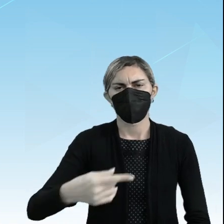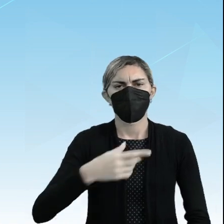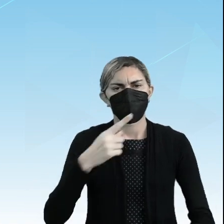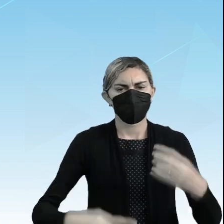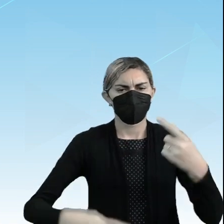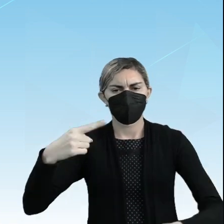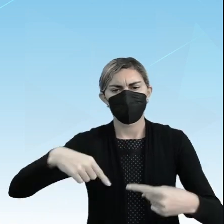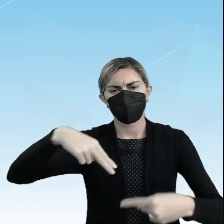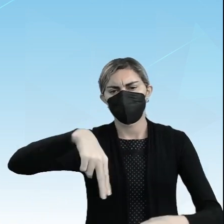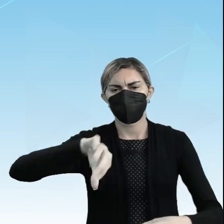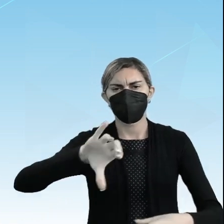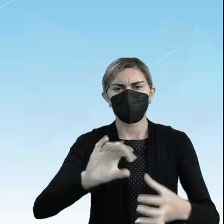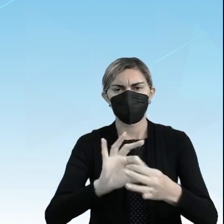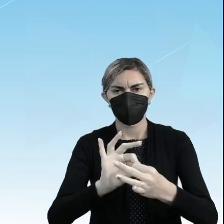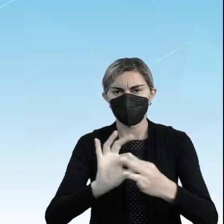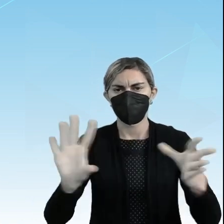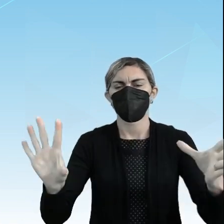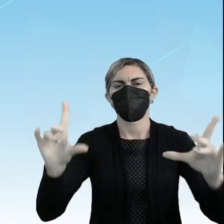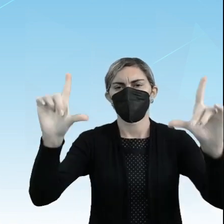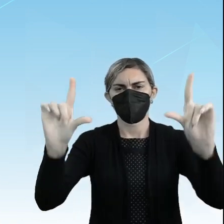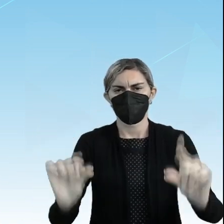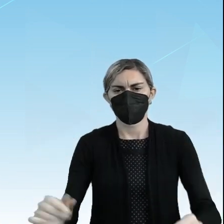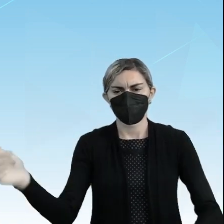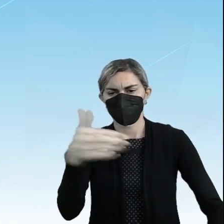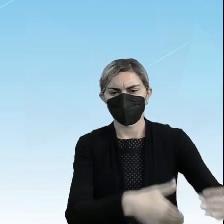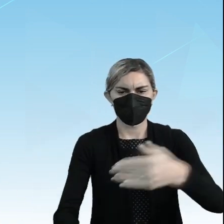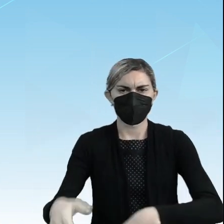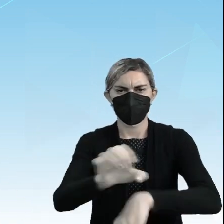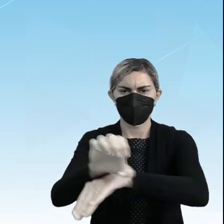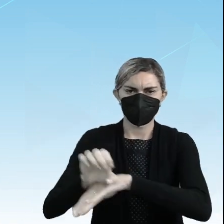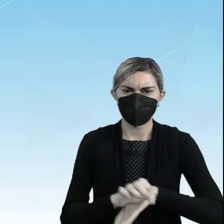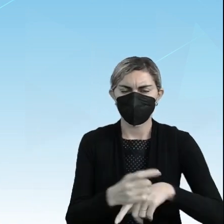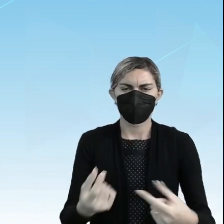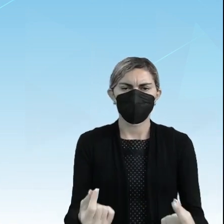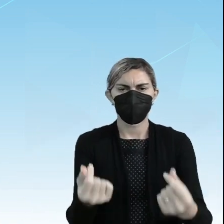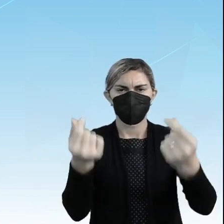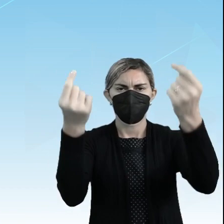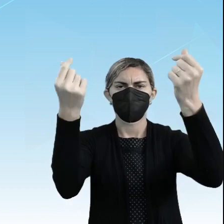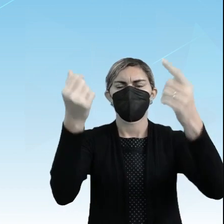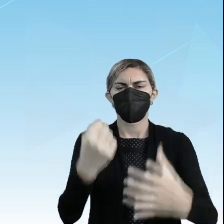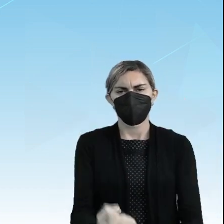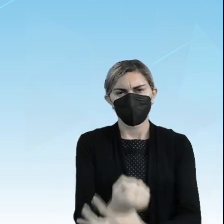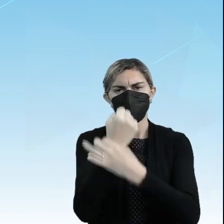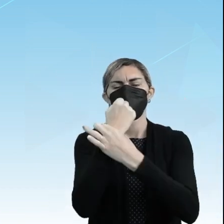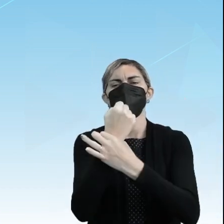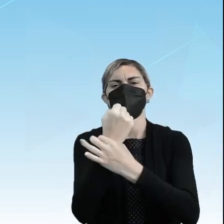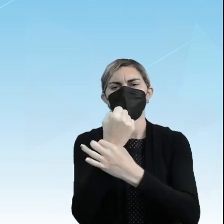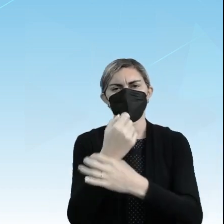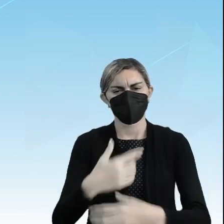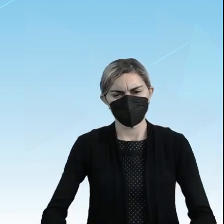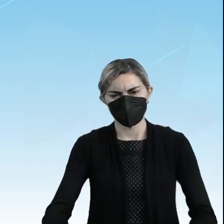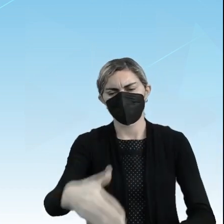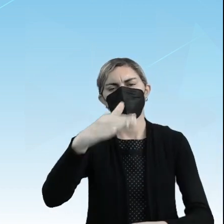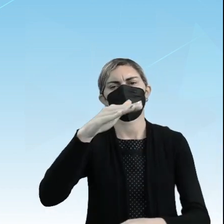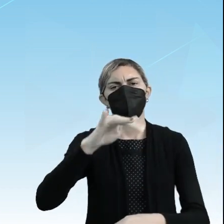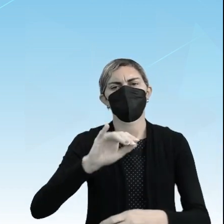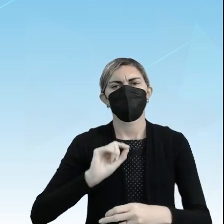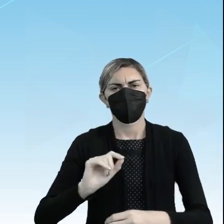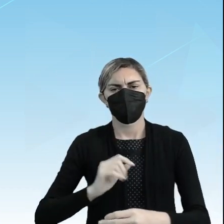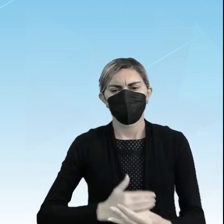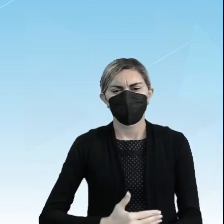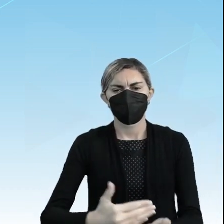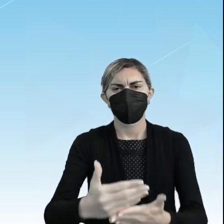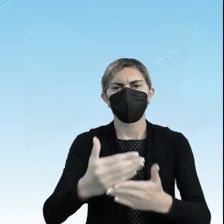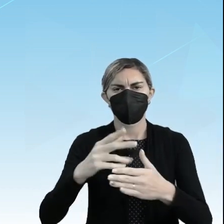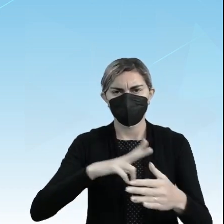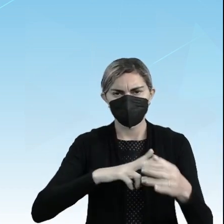política neoliberal, minimizando a participação do Estado na economia, garantindo assim o predomínio da